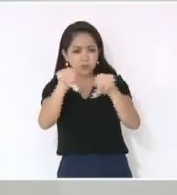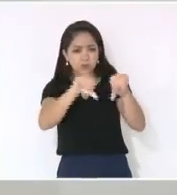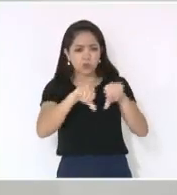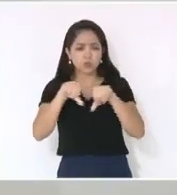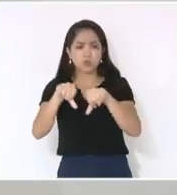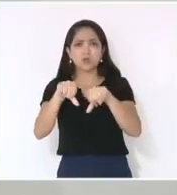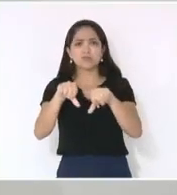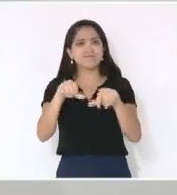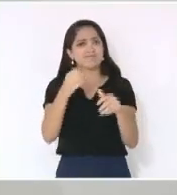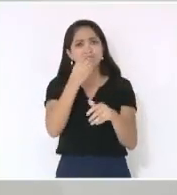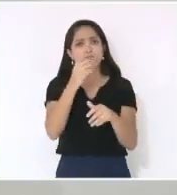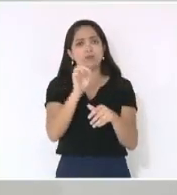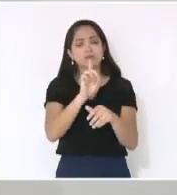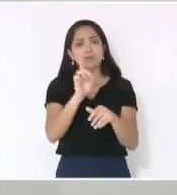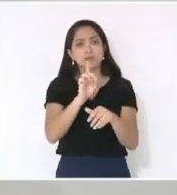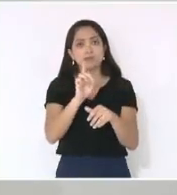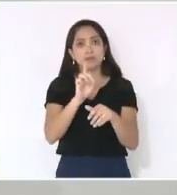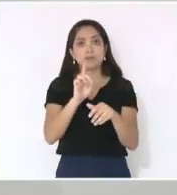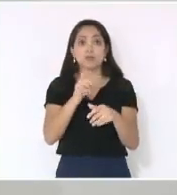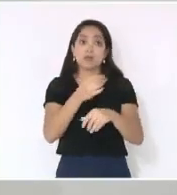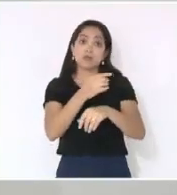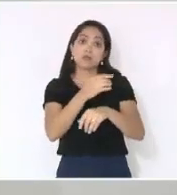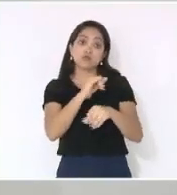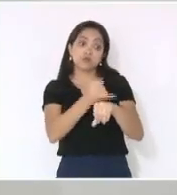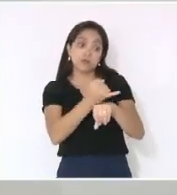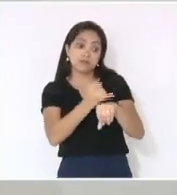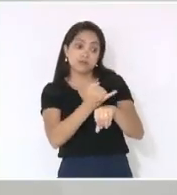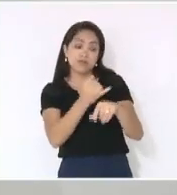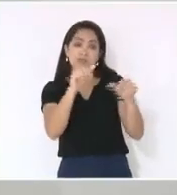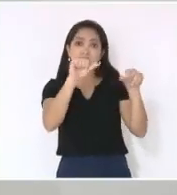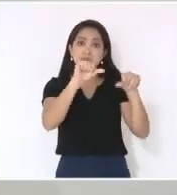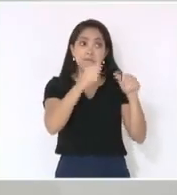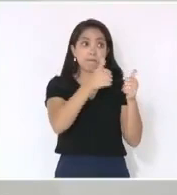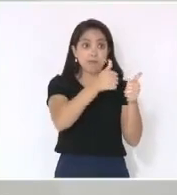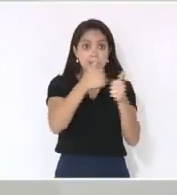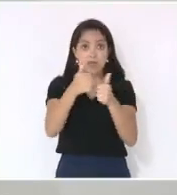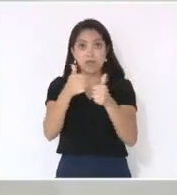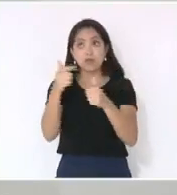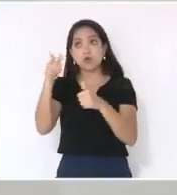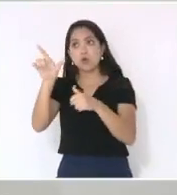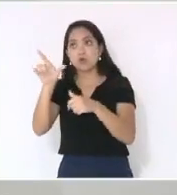adianta Joinville ir bem se Araquari vai mal. Nós queremos